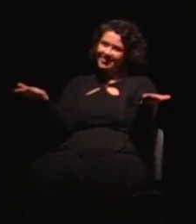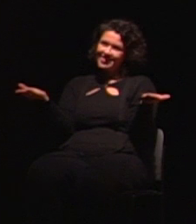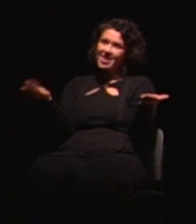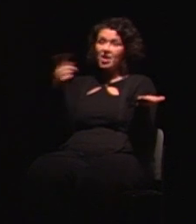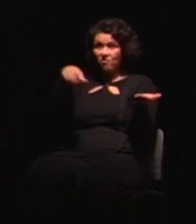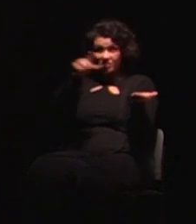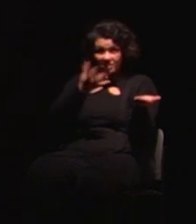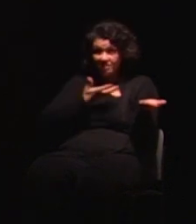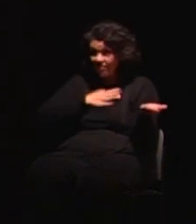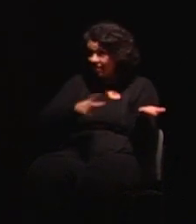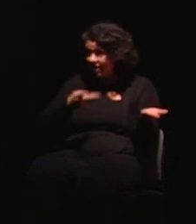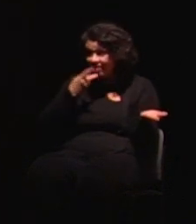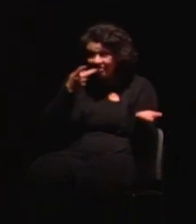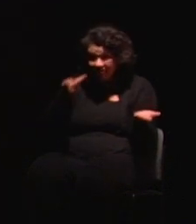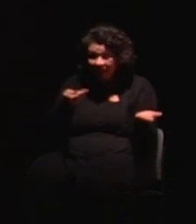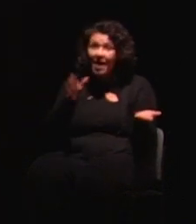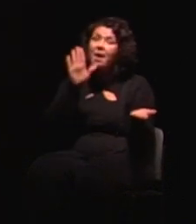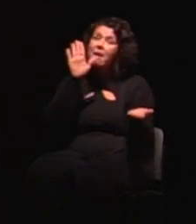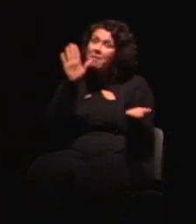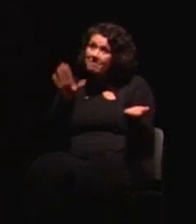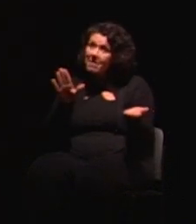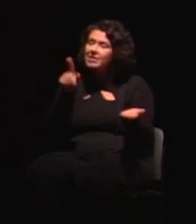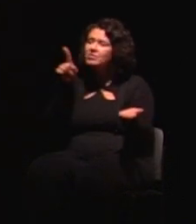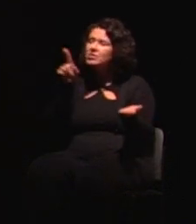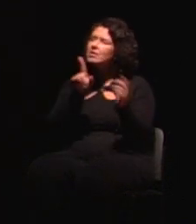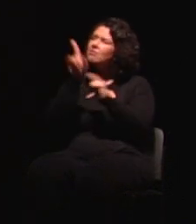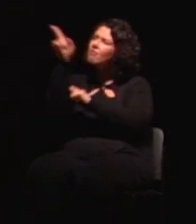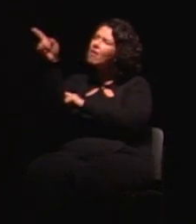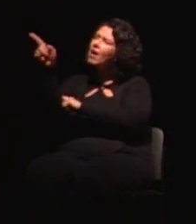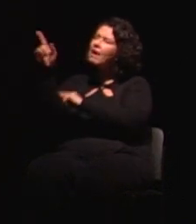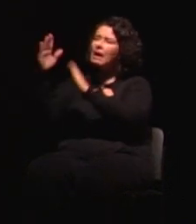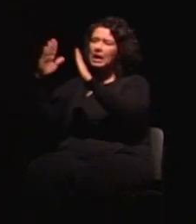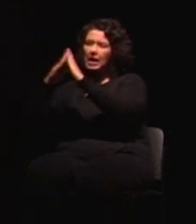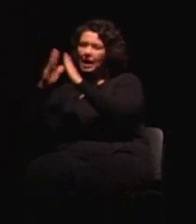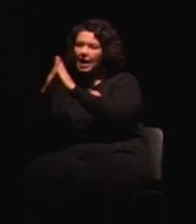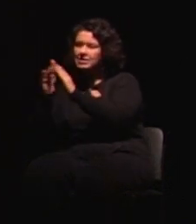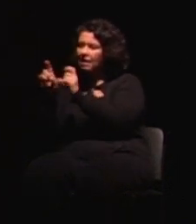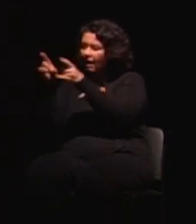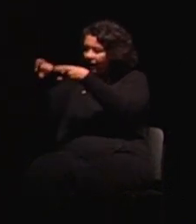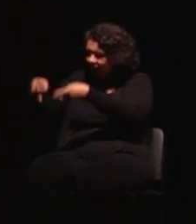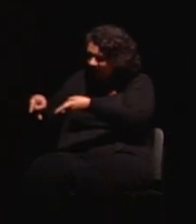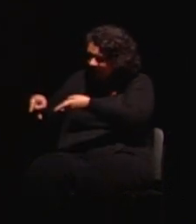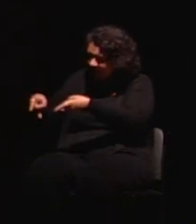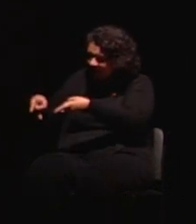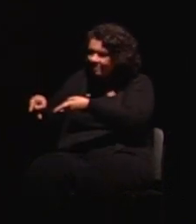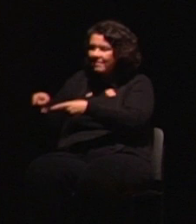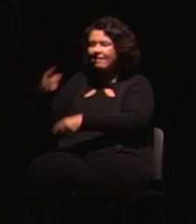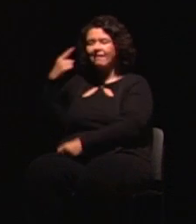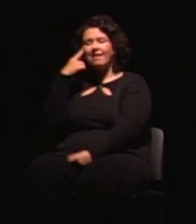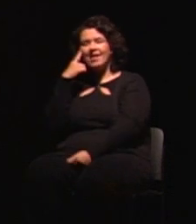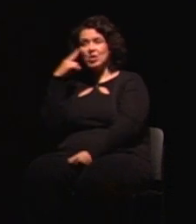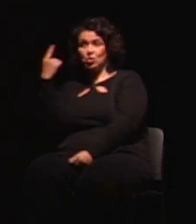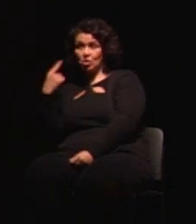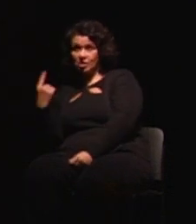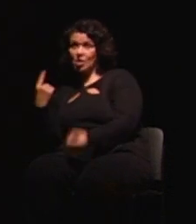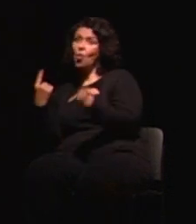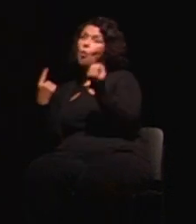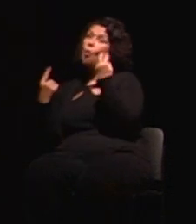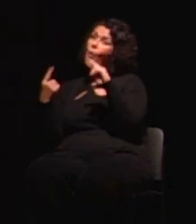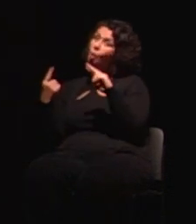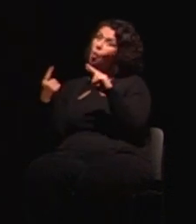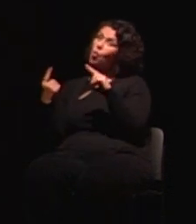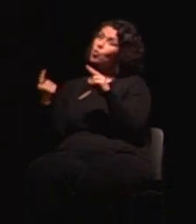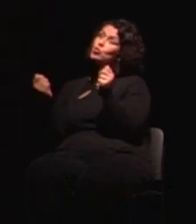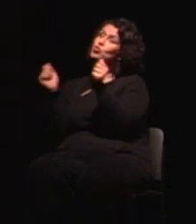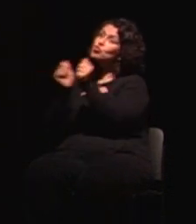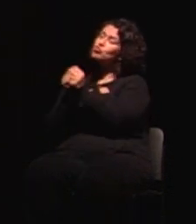mas espero que, quando vocês chegarem nas suas camas para dormir, sozinhos ou acompanhados, vocês